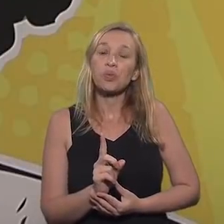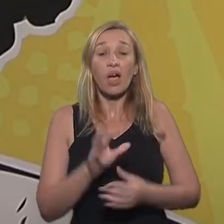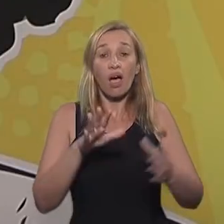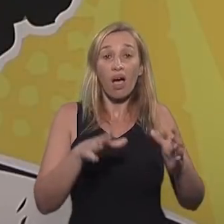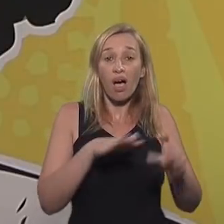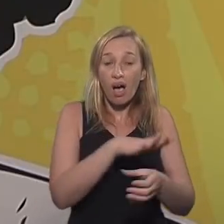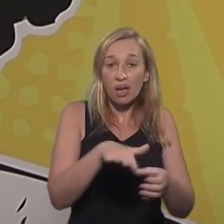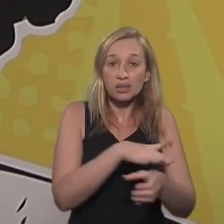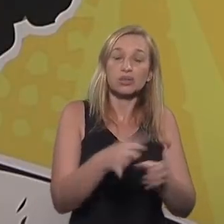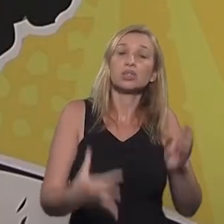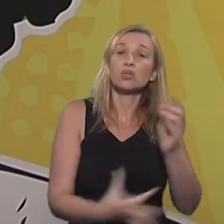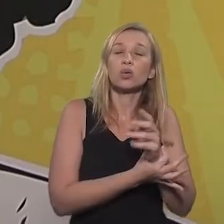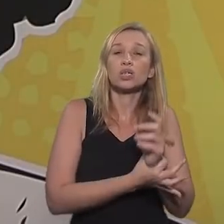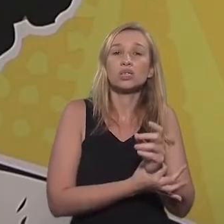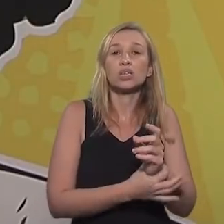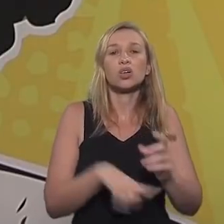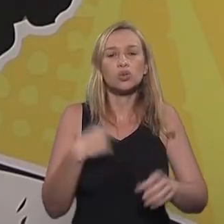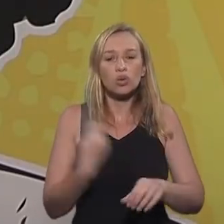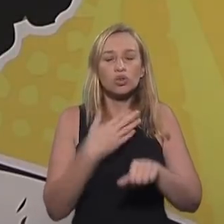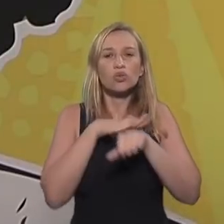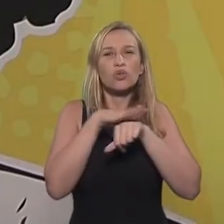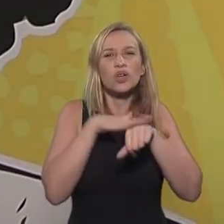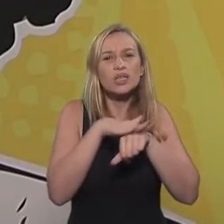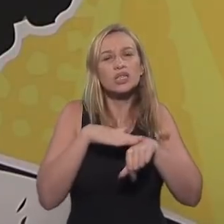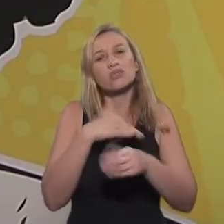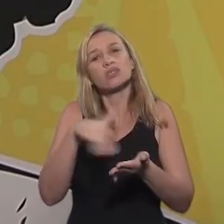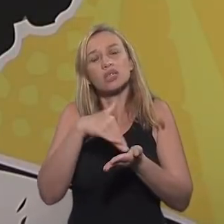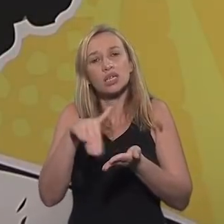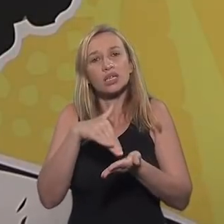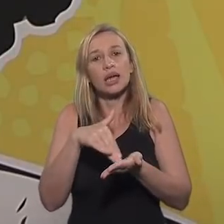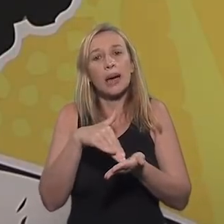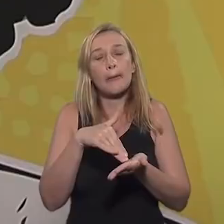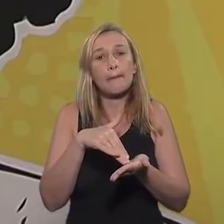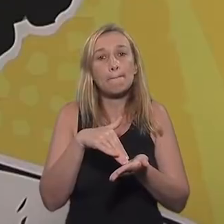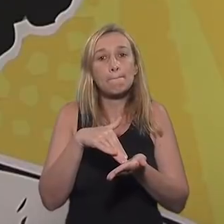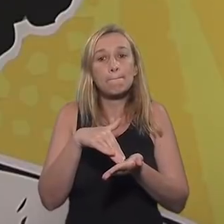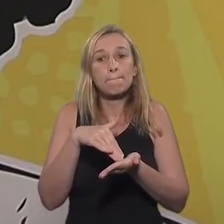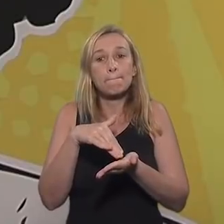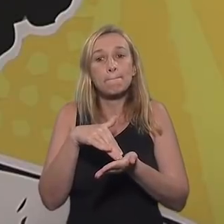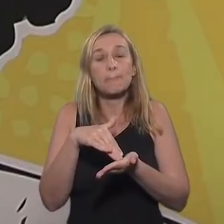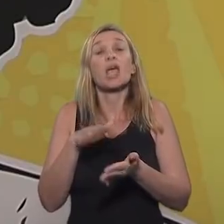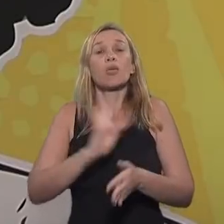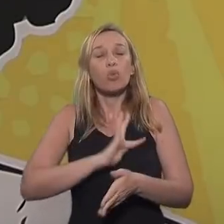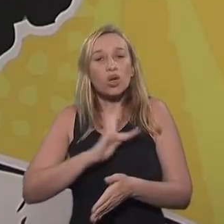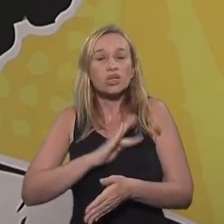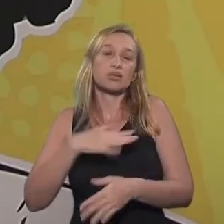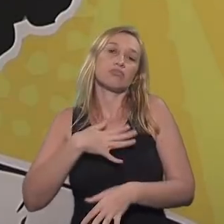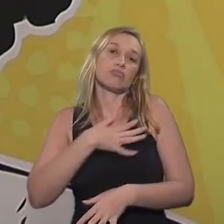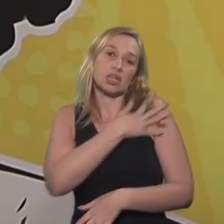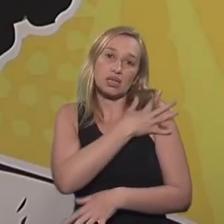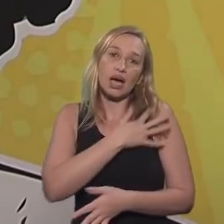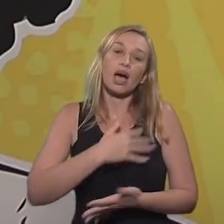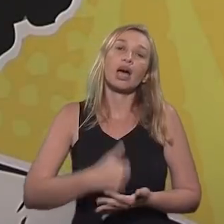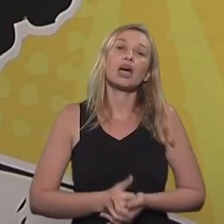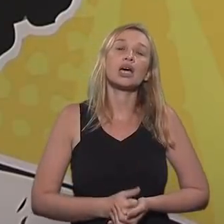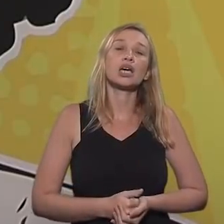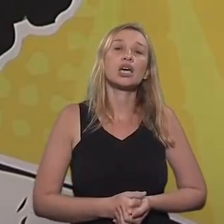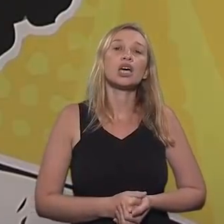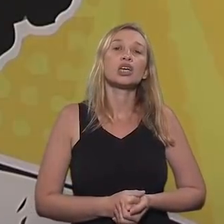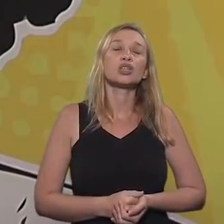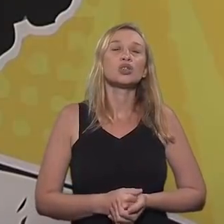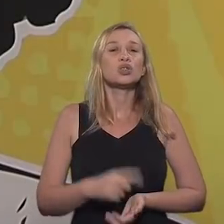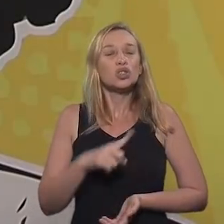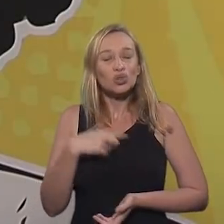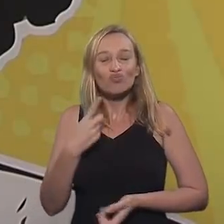em relação à área de segurança, nós estamos conversando com o secretário da